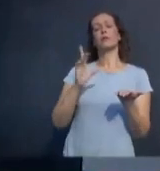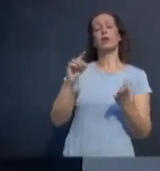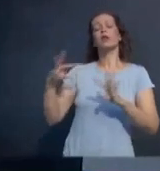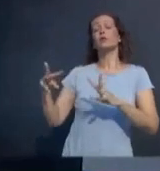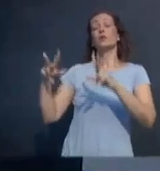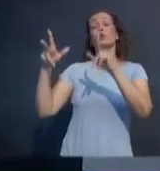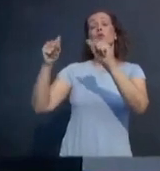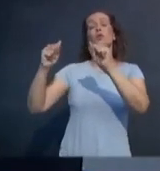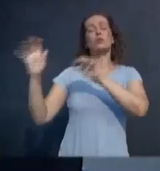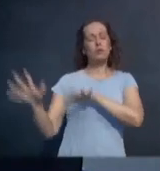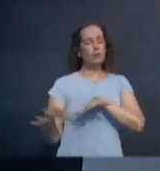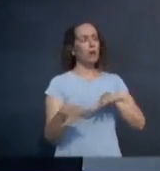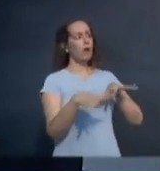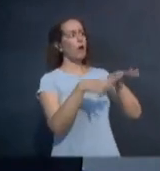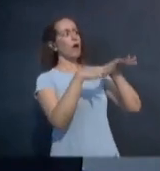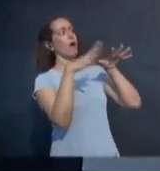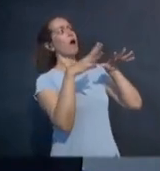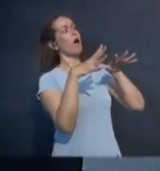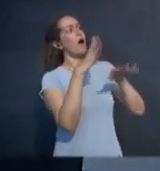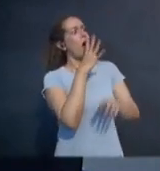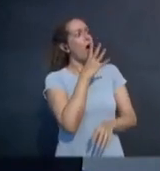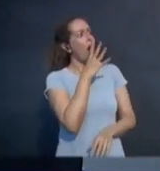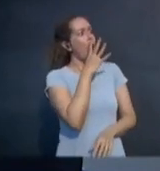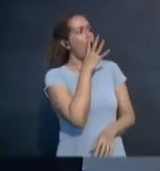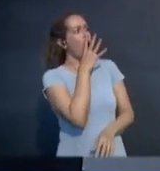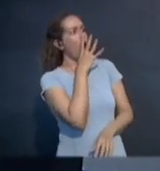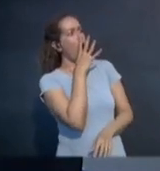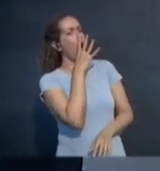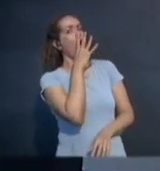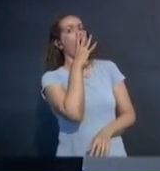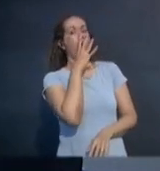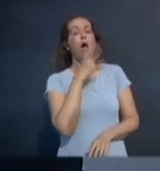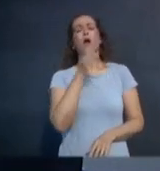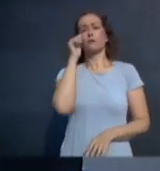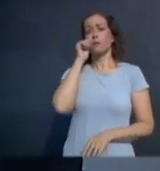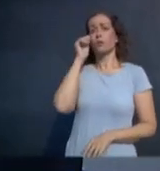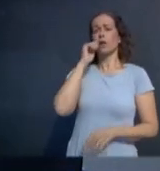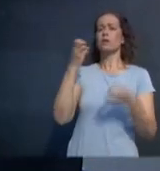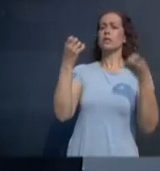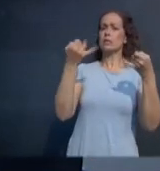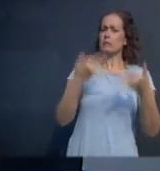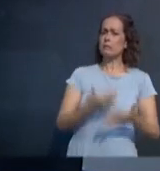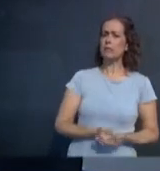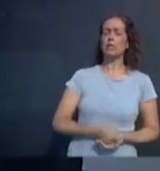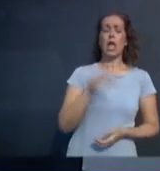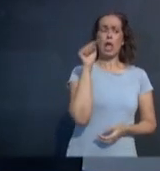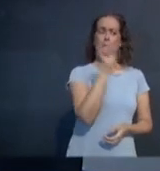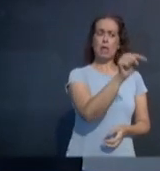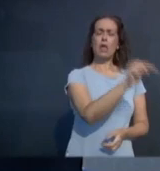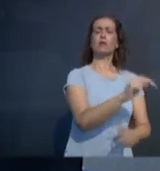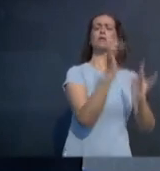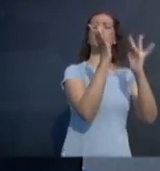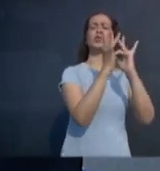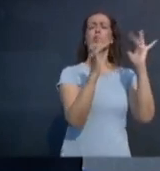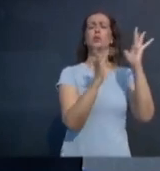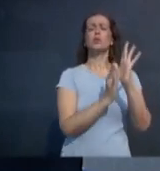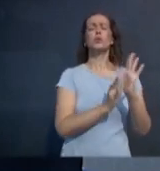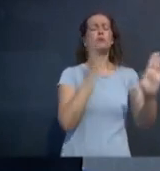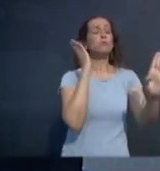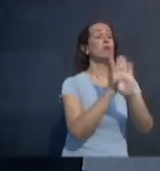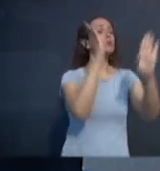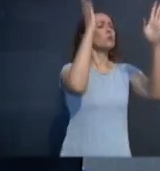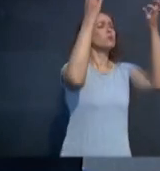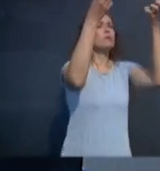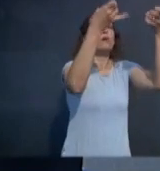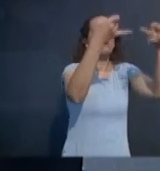ali impactados. E ela dizia, Ele me disse tudo quanto tenho